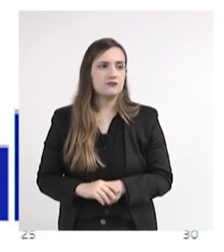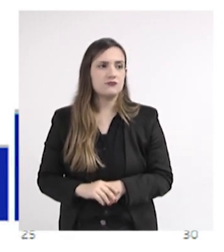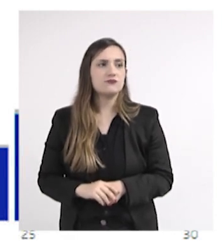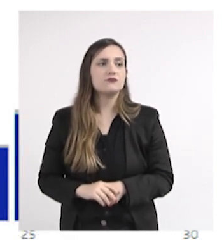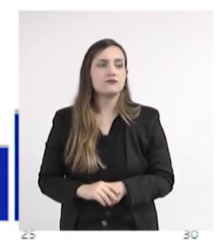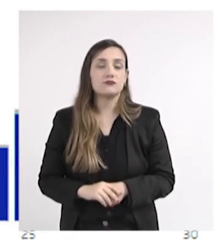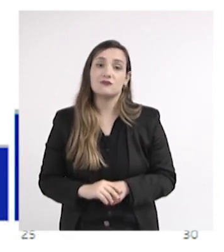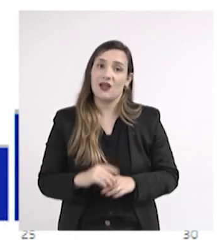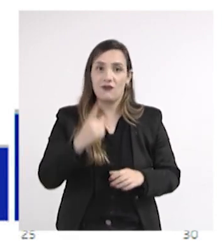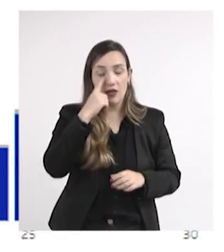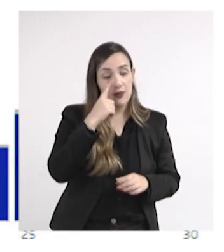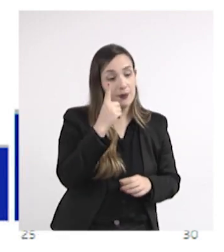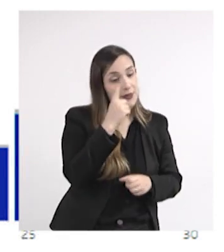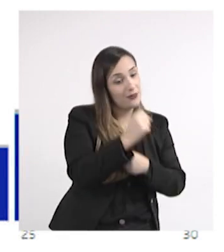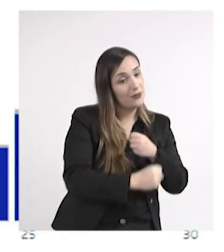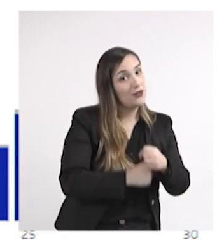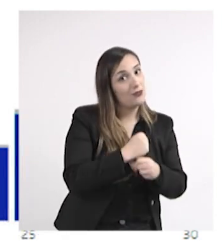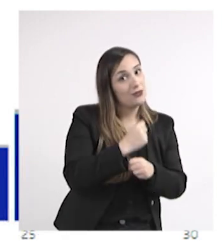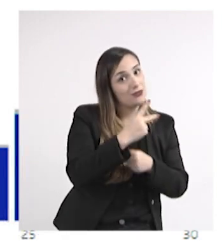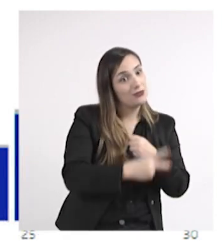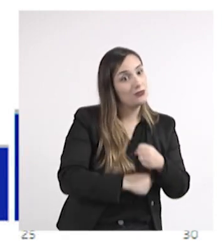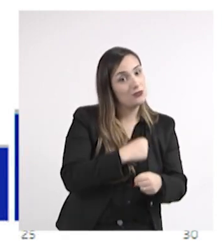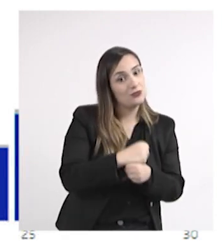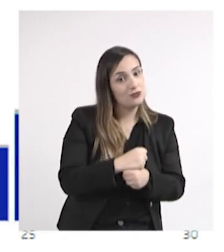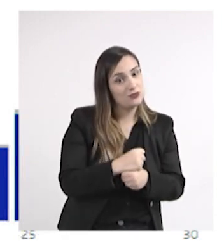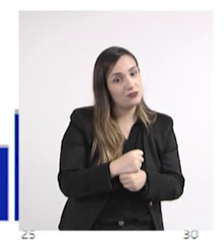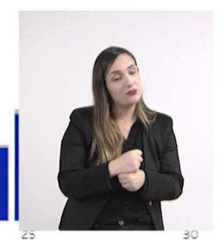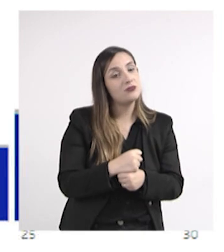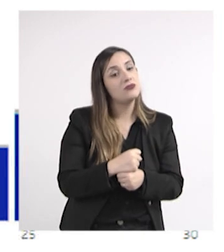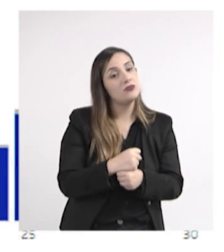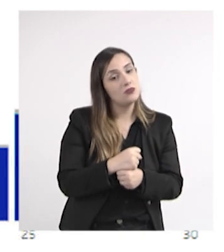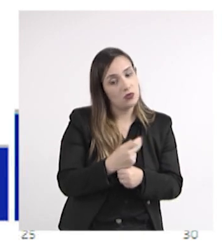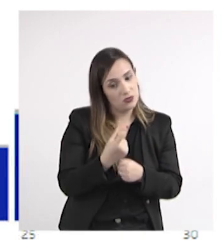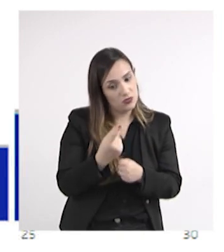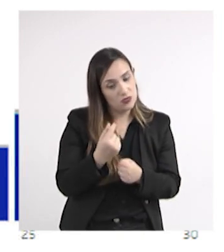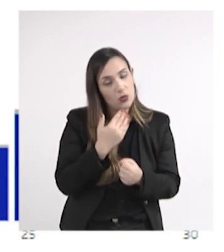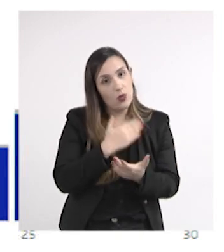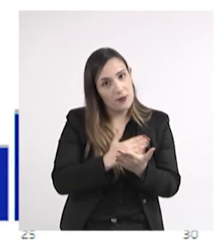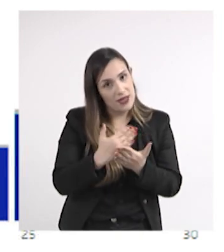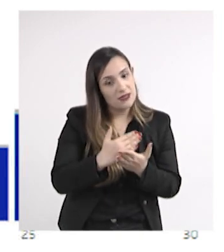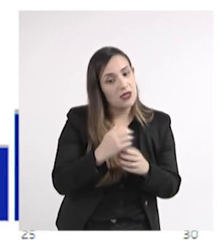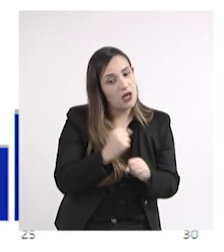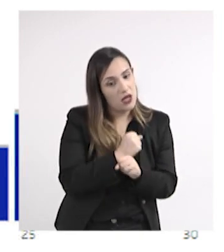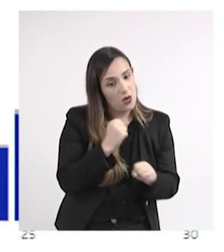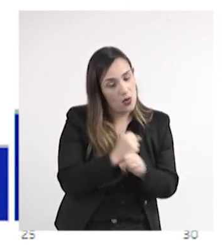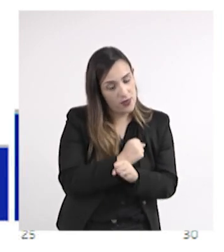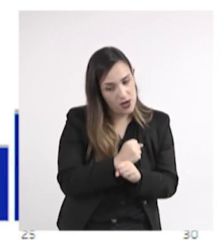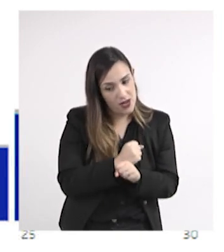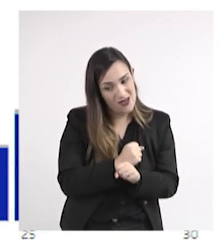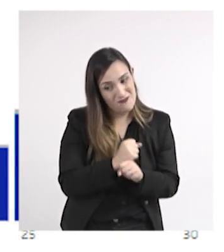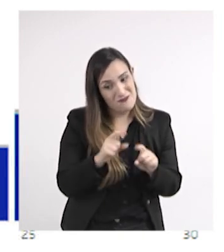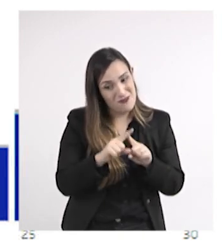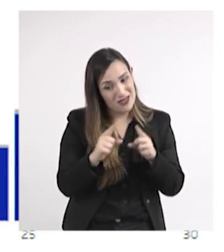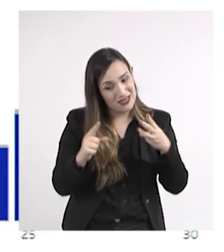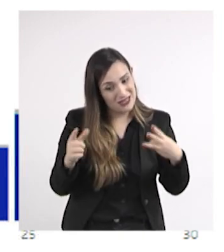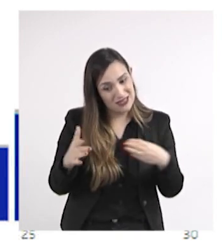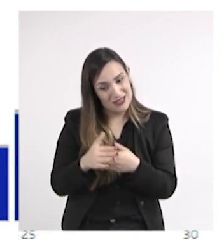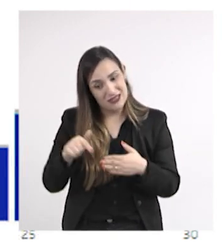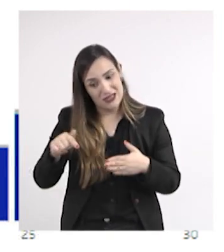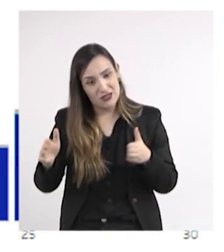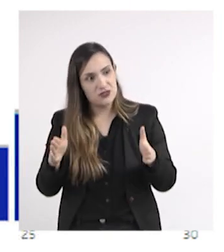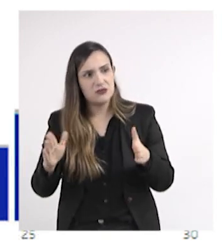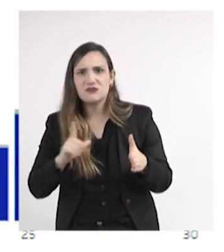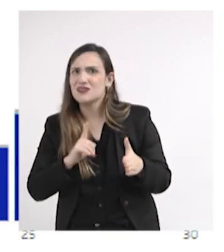segundo ano são feitos os desembolsos para os trabalhos iniciais e do terceiro ao sétimo ano temos esse pico